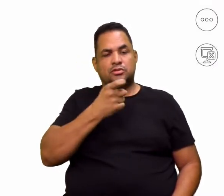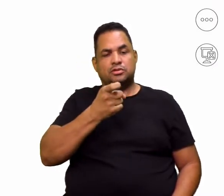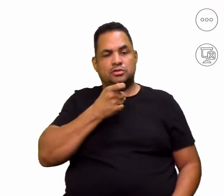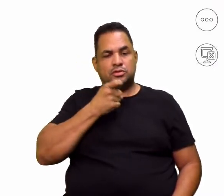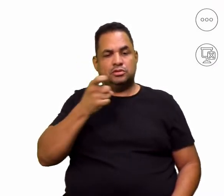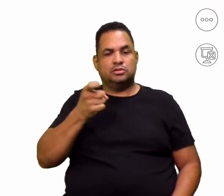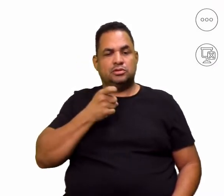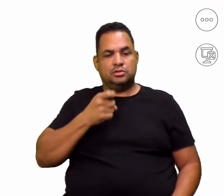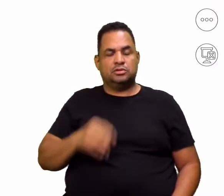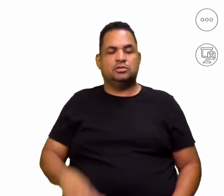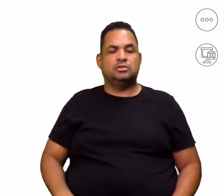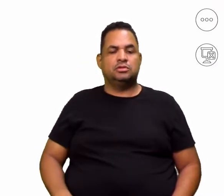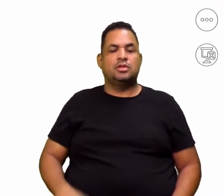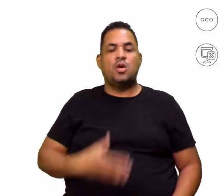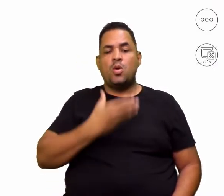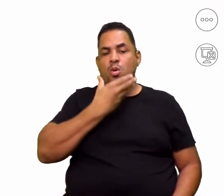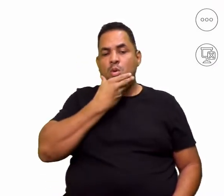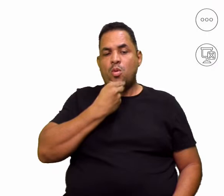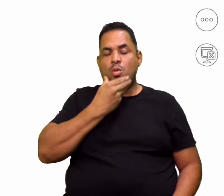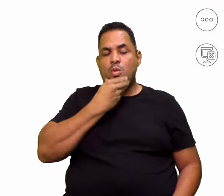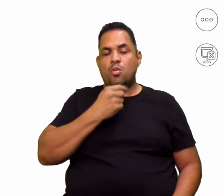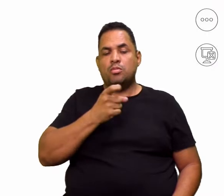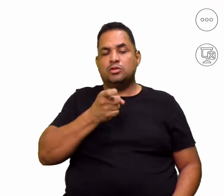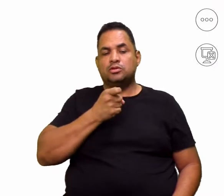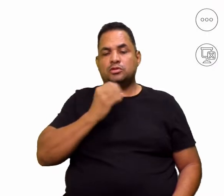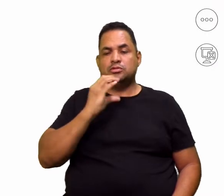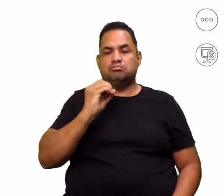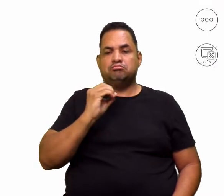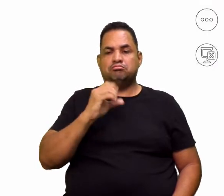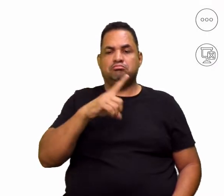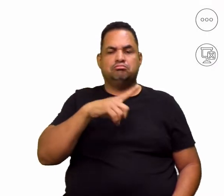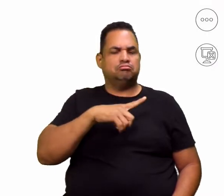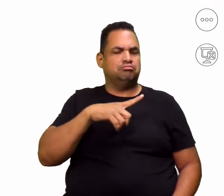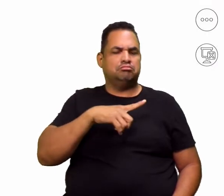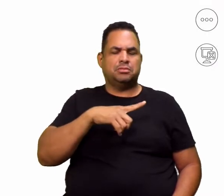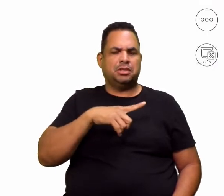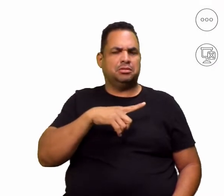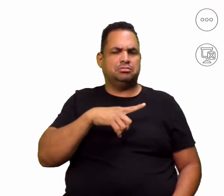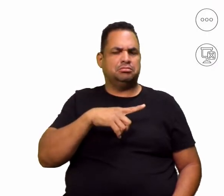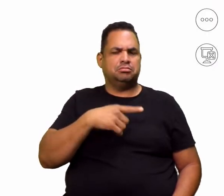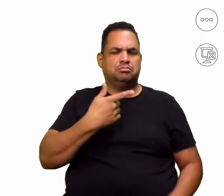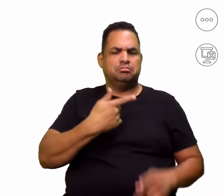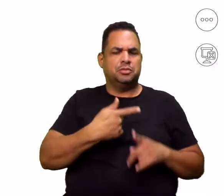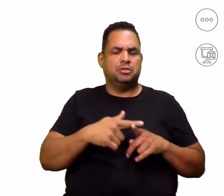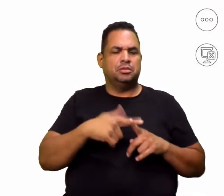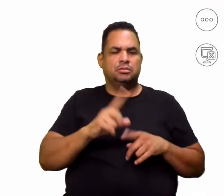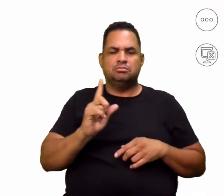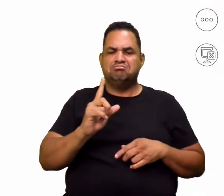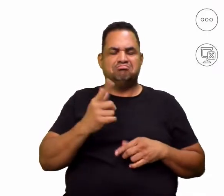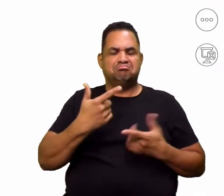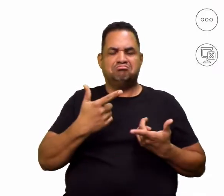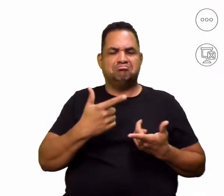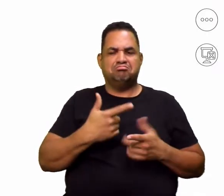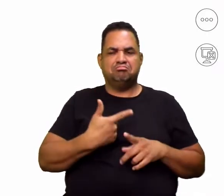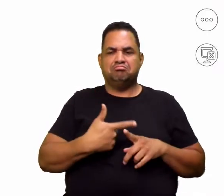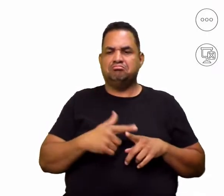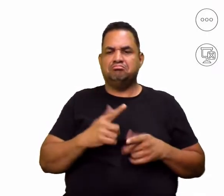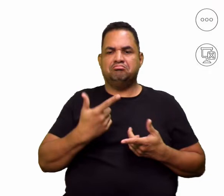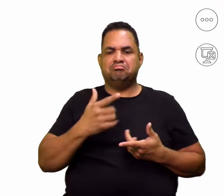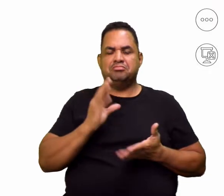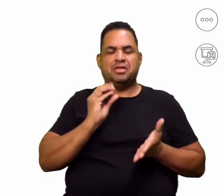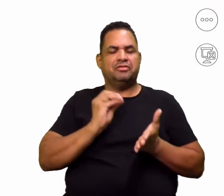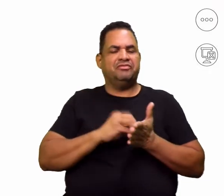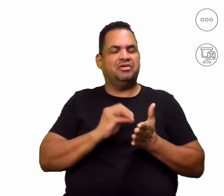X0. Professora, vai ter algum problema? Não tem nenhum problema. Eles simplesmente não têm esse cromossomo, tem a ausência de